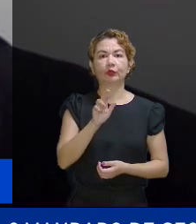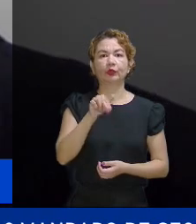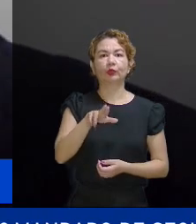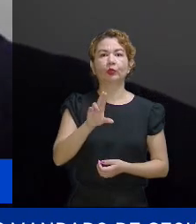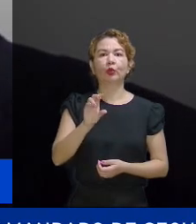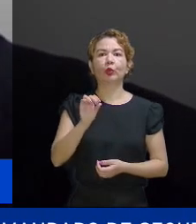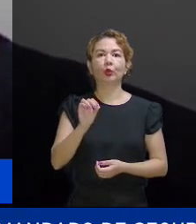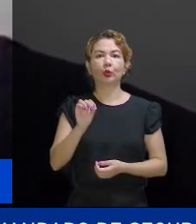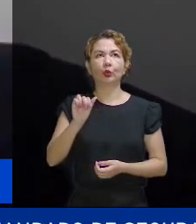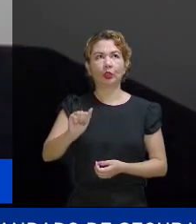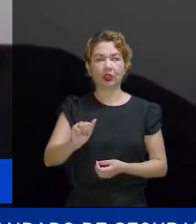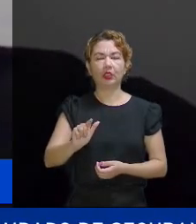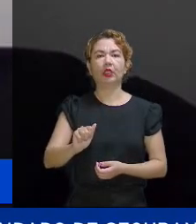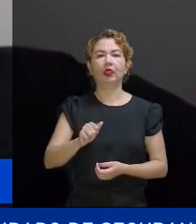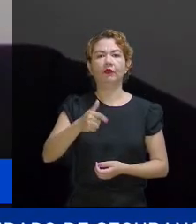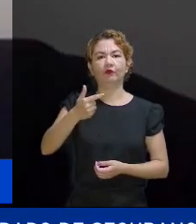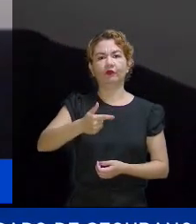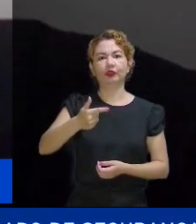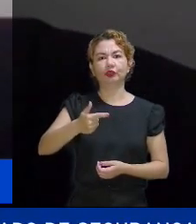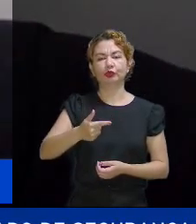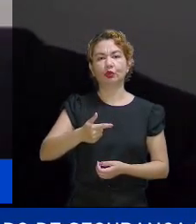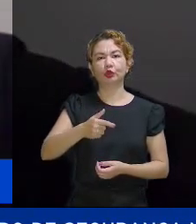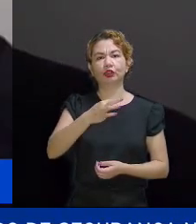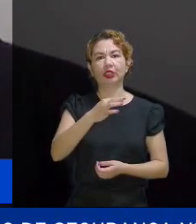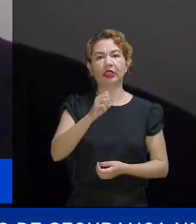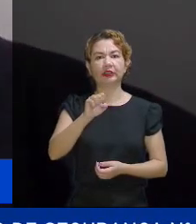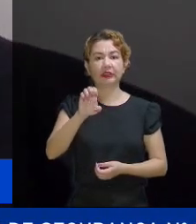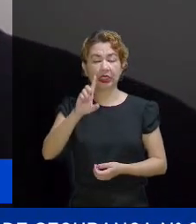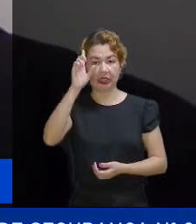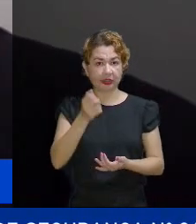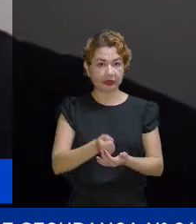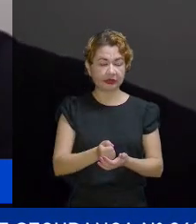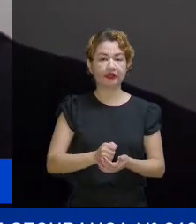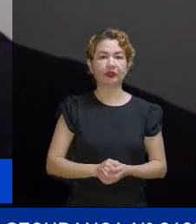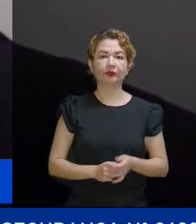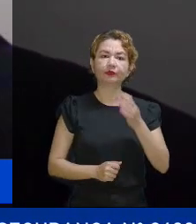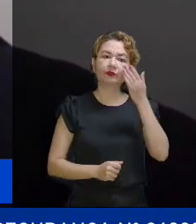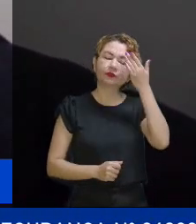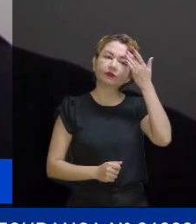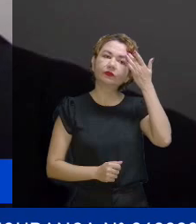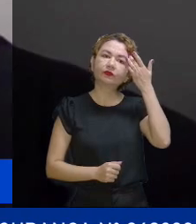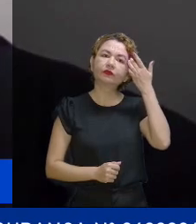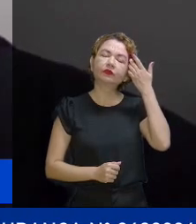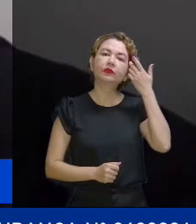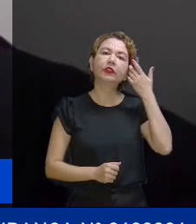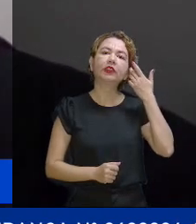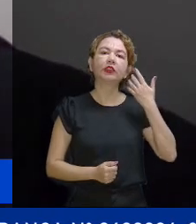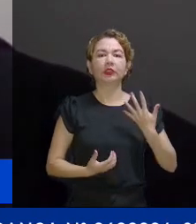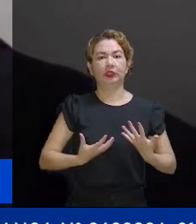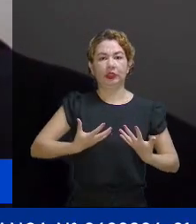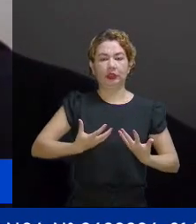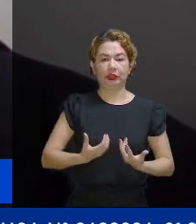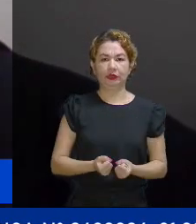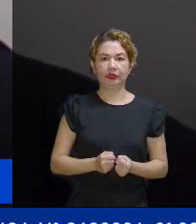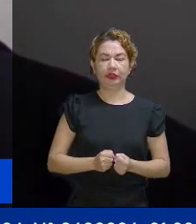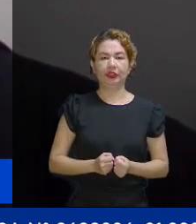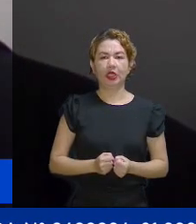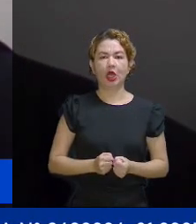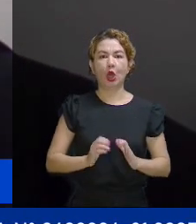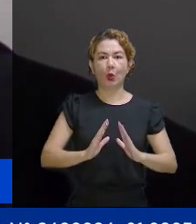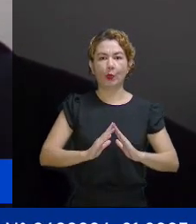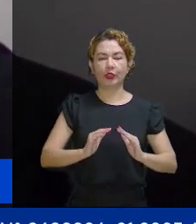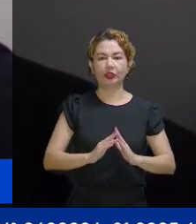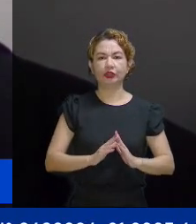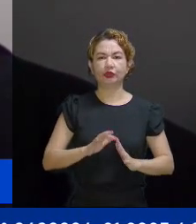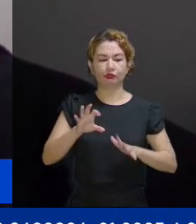TSE, até porque a decisão impugnada, ao indeferir o pedido de busca e apreensão e a quebra de